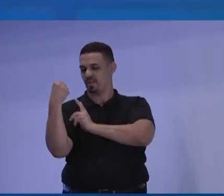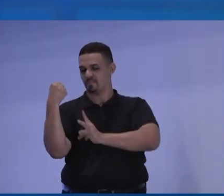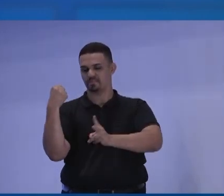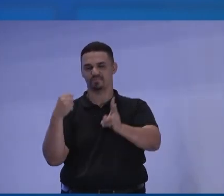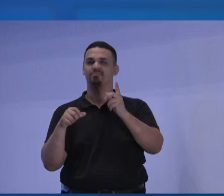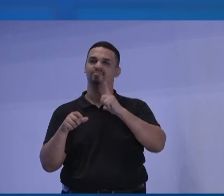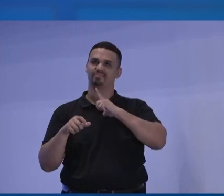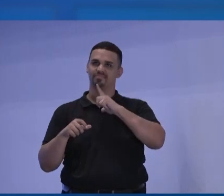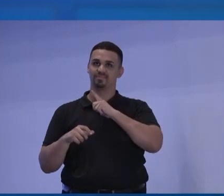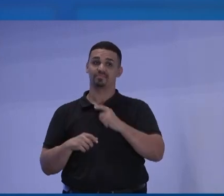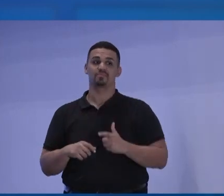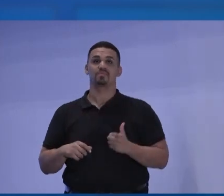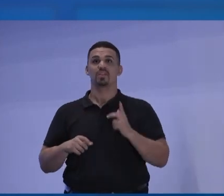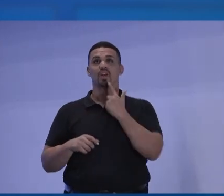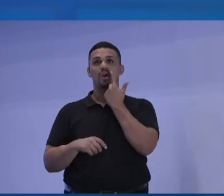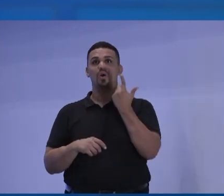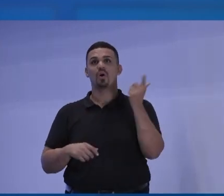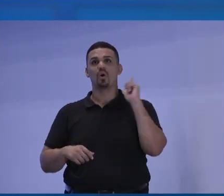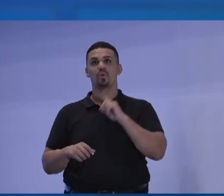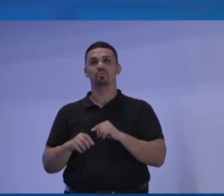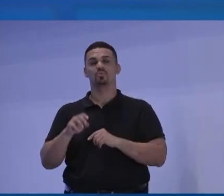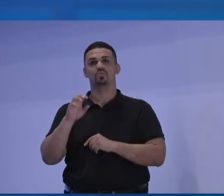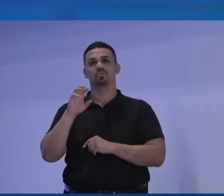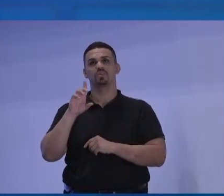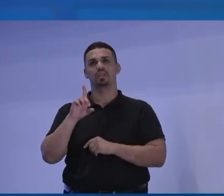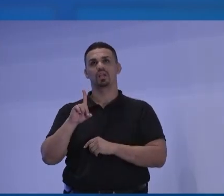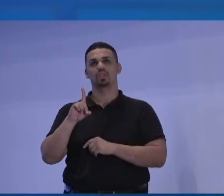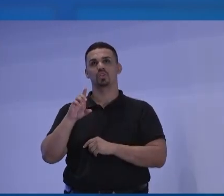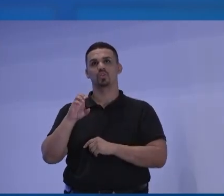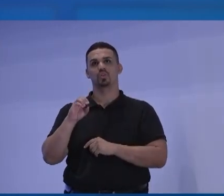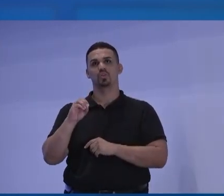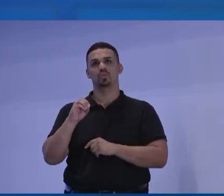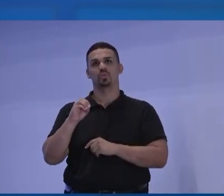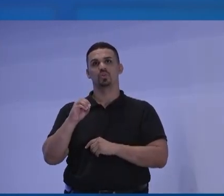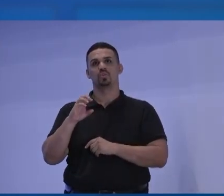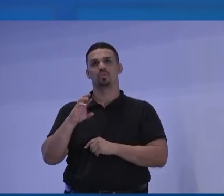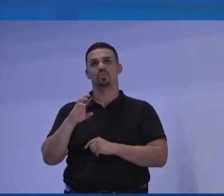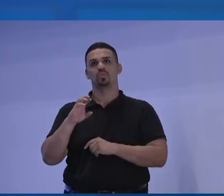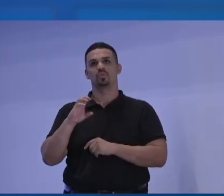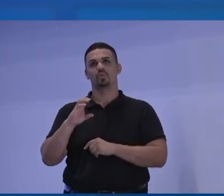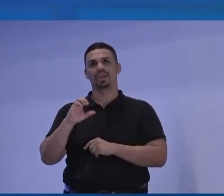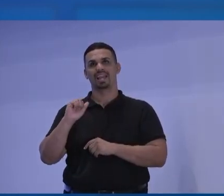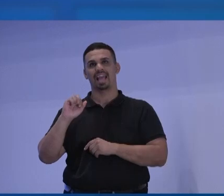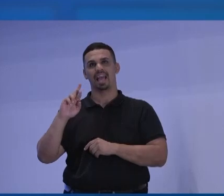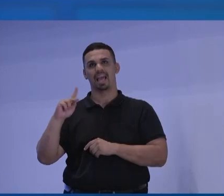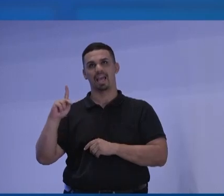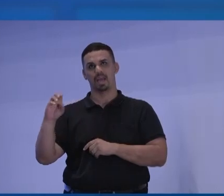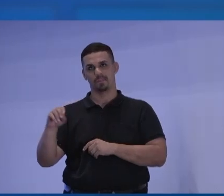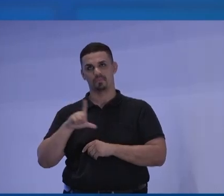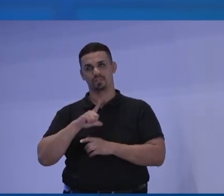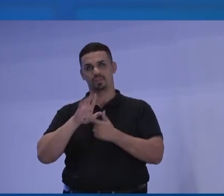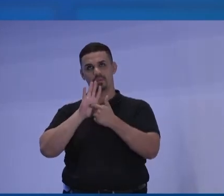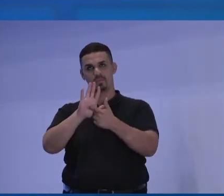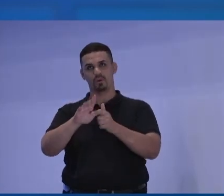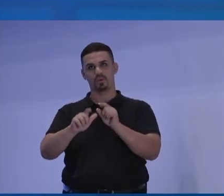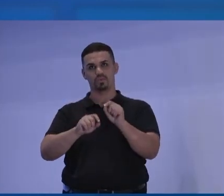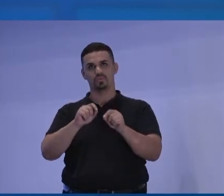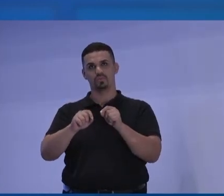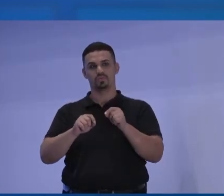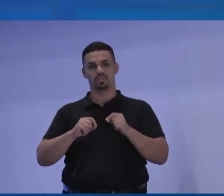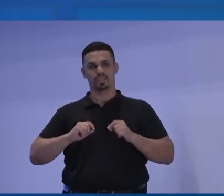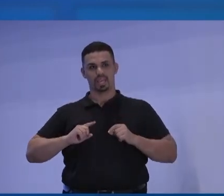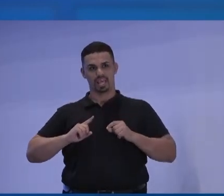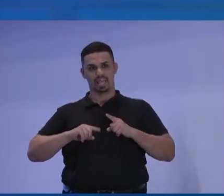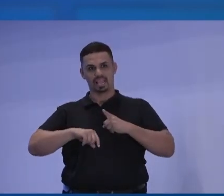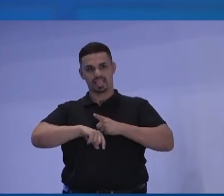Na síndrome do túnel do carpo, há uma compressão do nervo mediano sem espessamento do nervo ulnar.